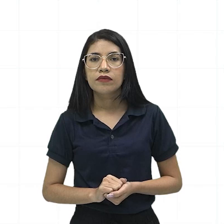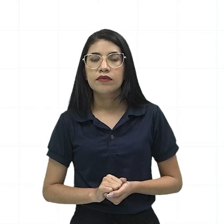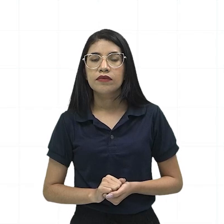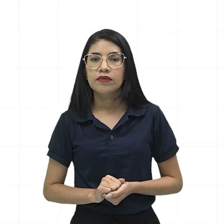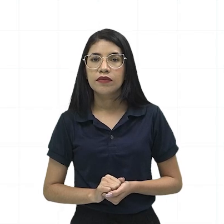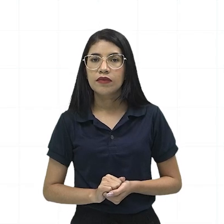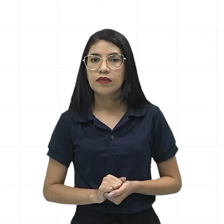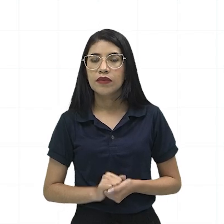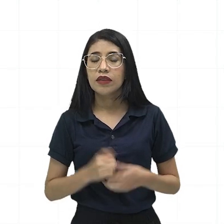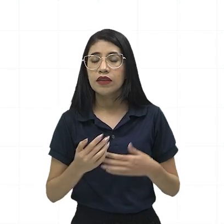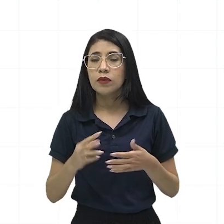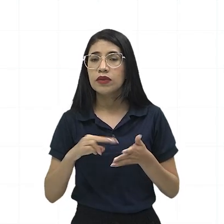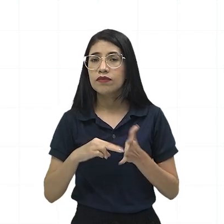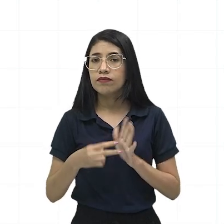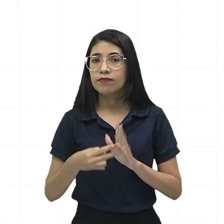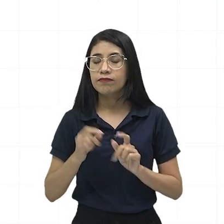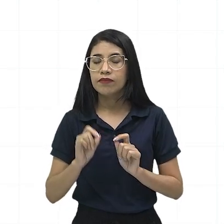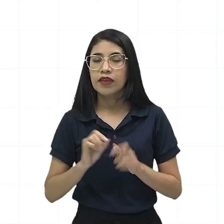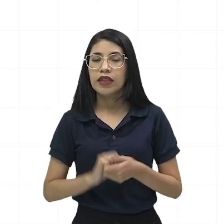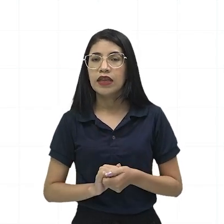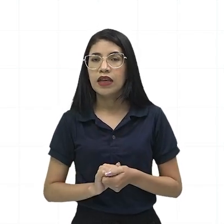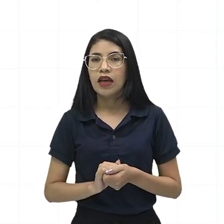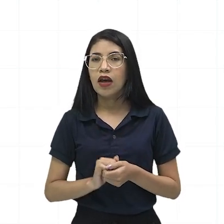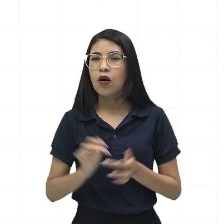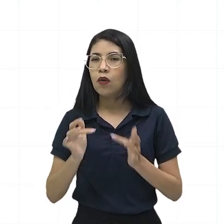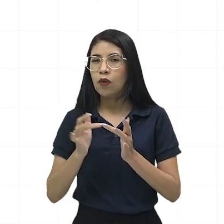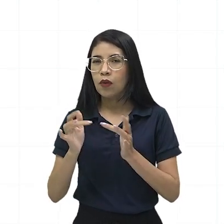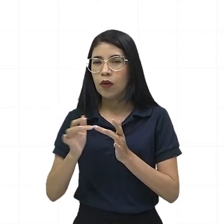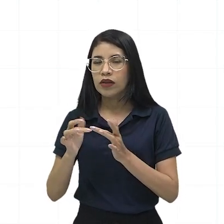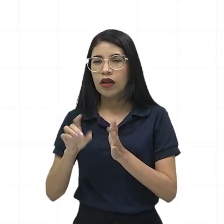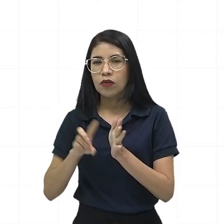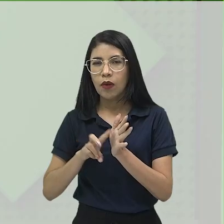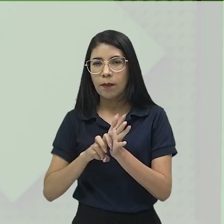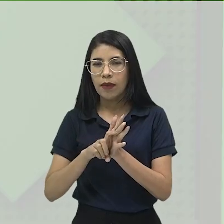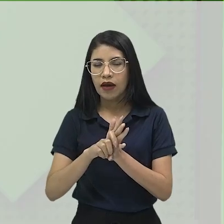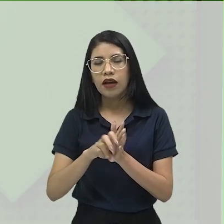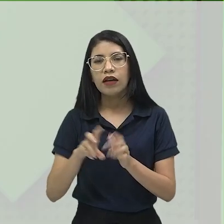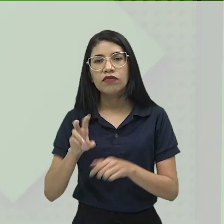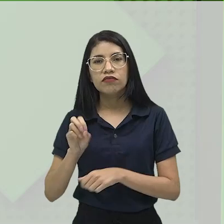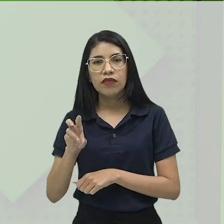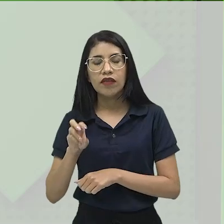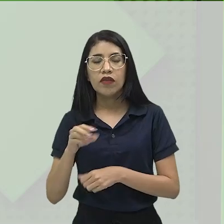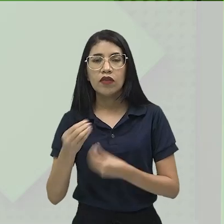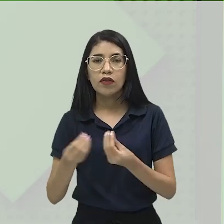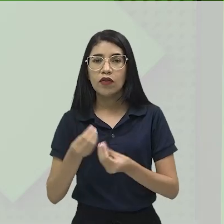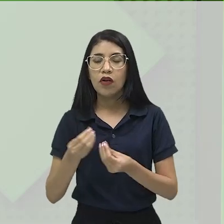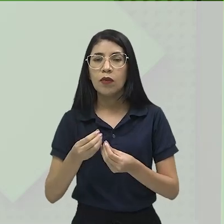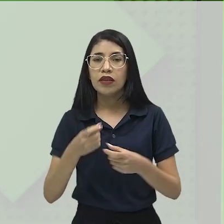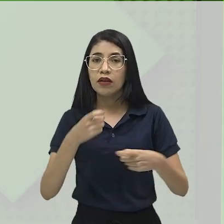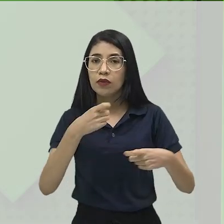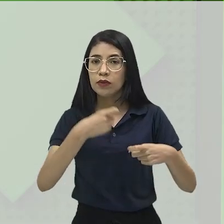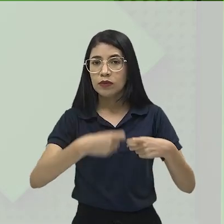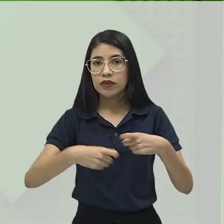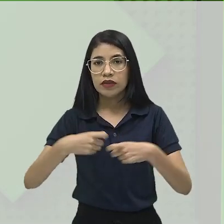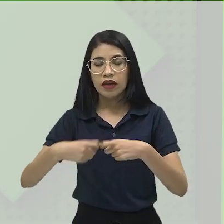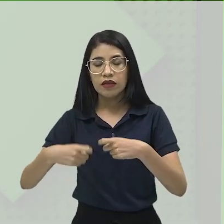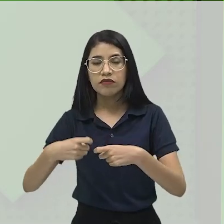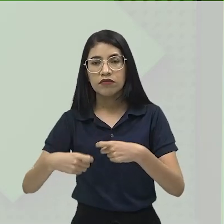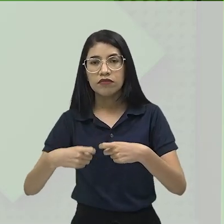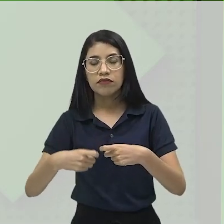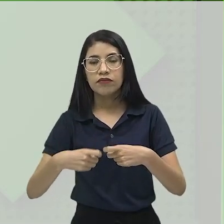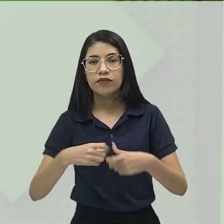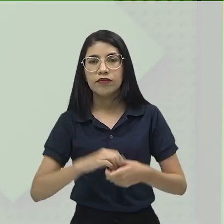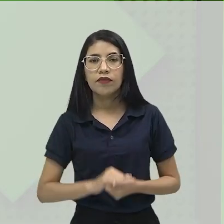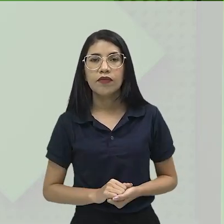na verdade, gente, o contato com esses micro-organismos se dá de maneira no contato íntimo, ou seja, através de uma